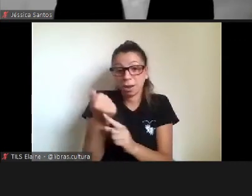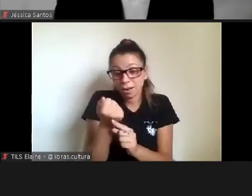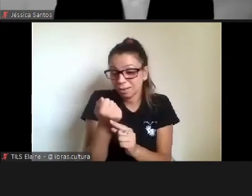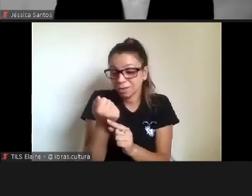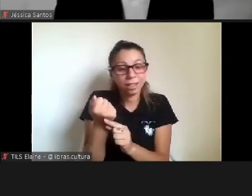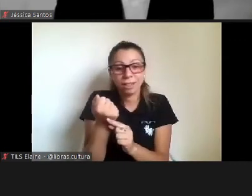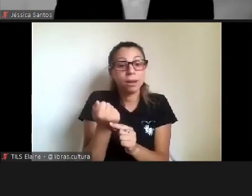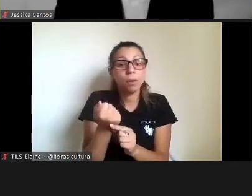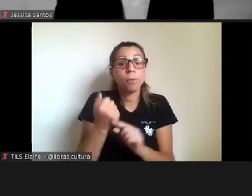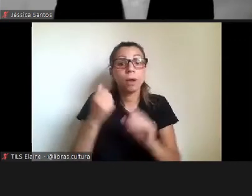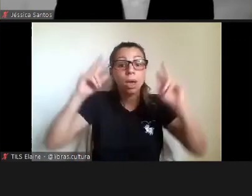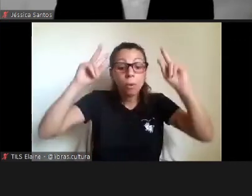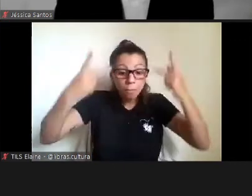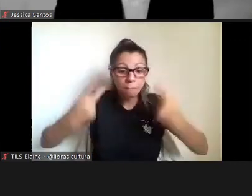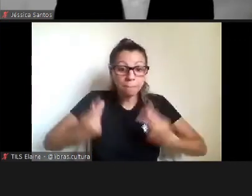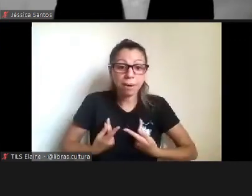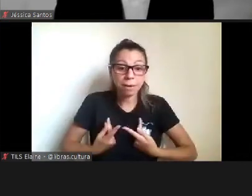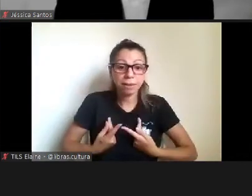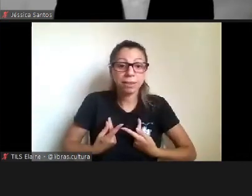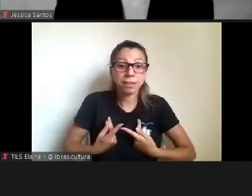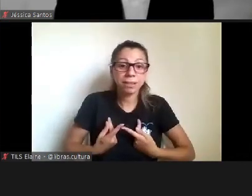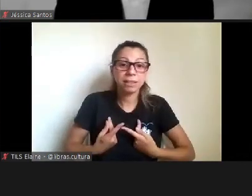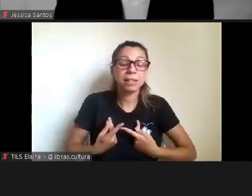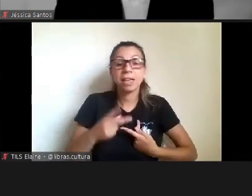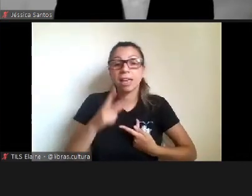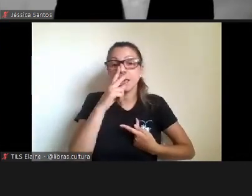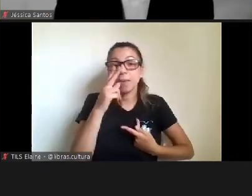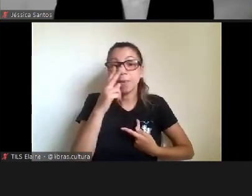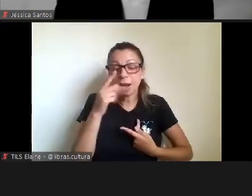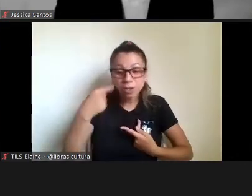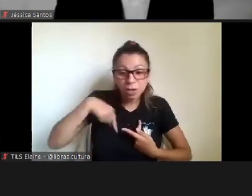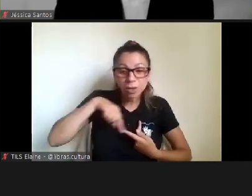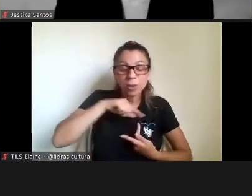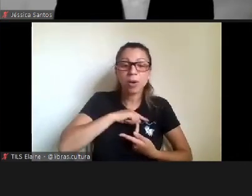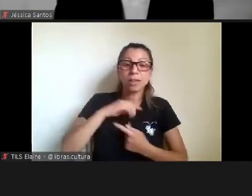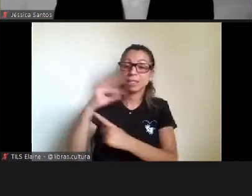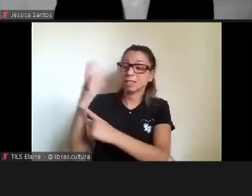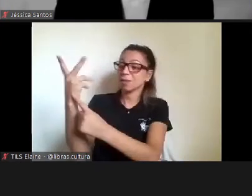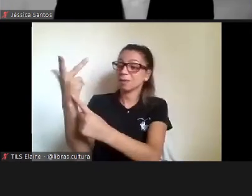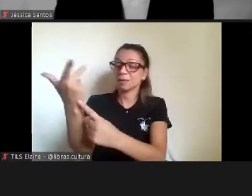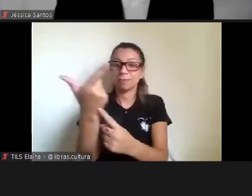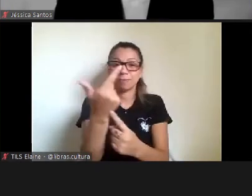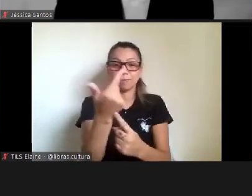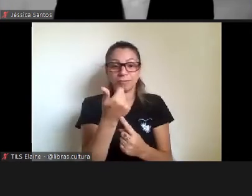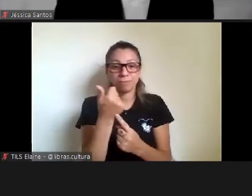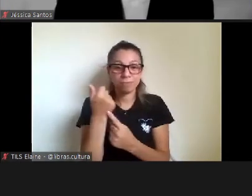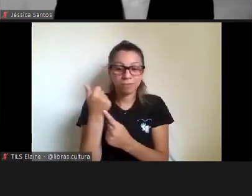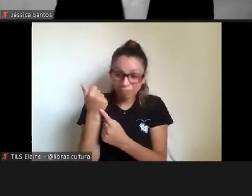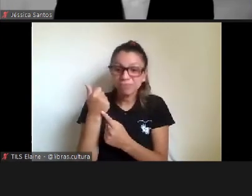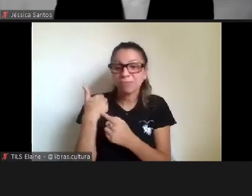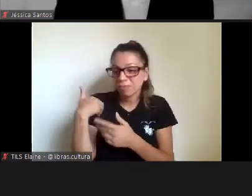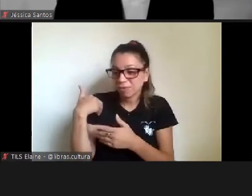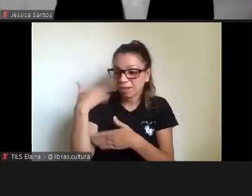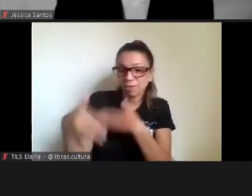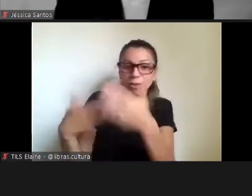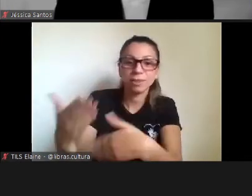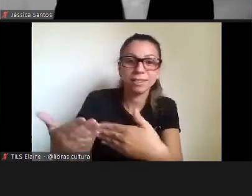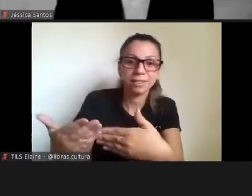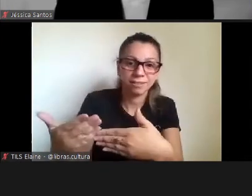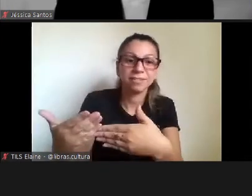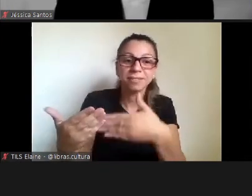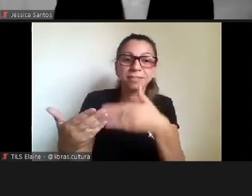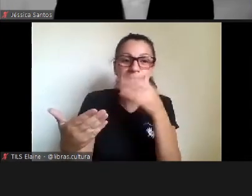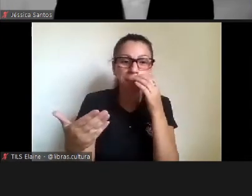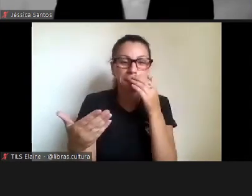humanidade. Nós somos a ponta da evolução. Os artistas são a ponta da evolução. E